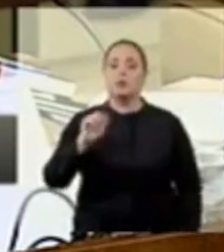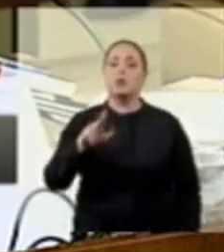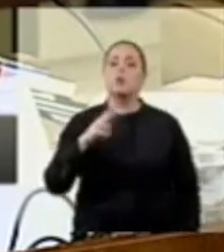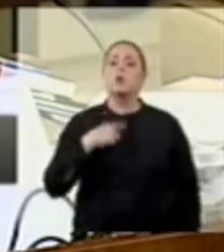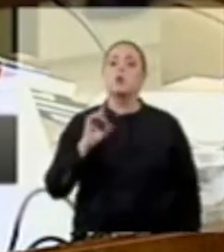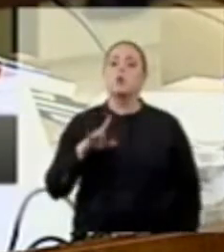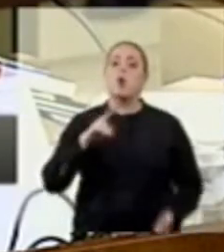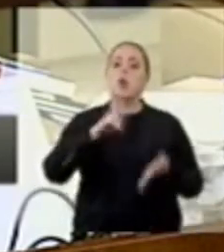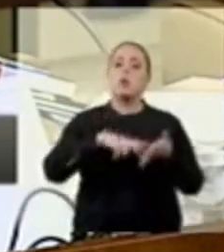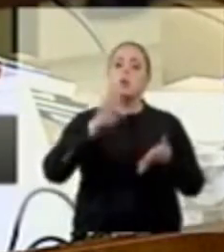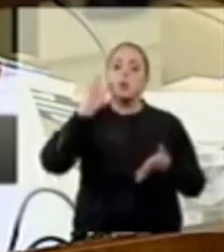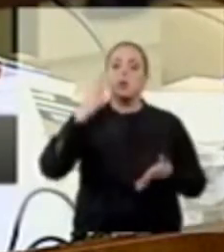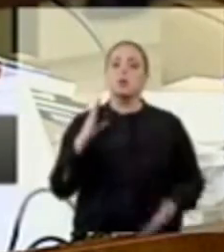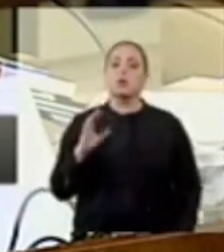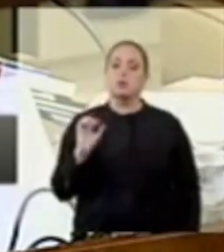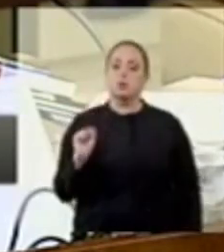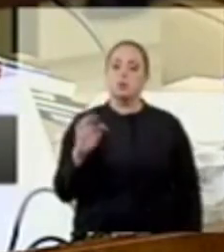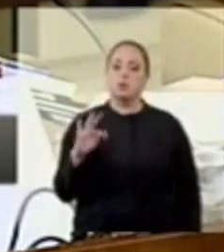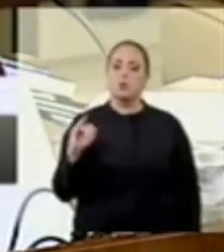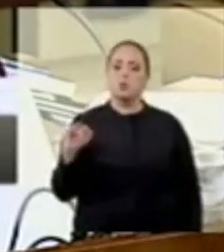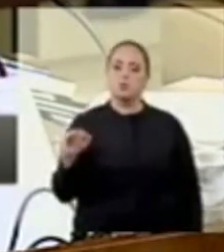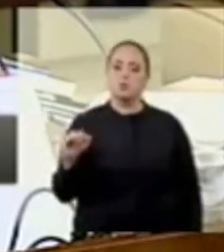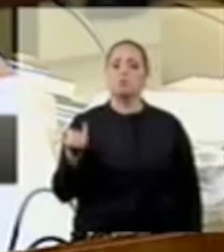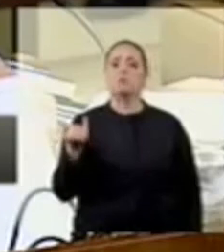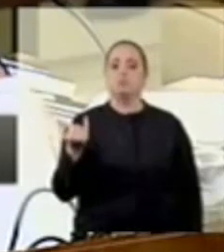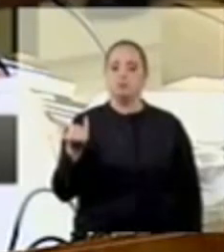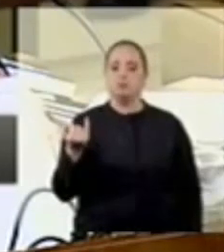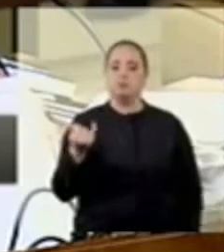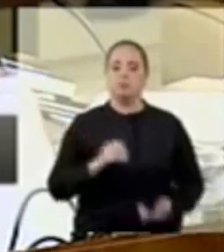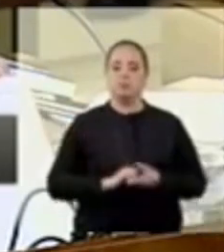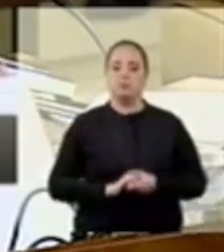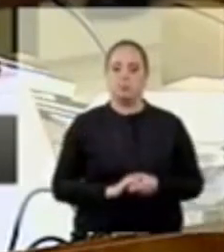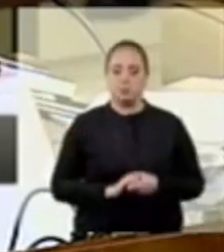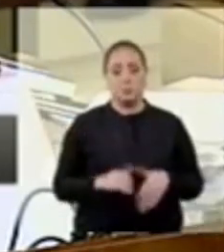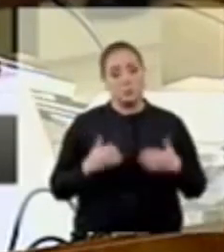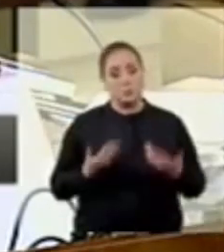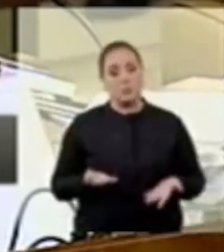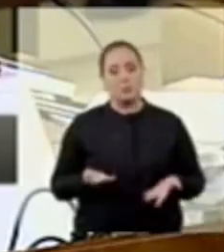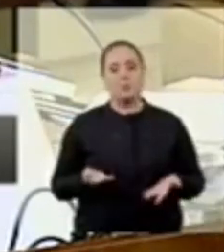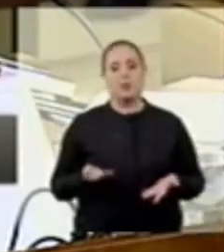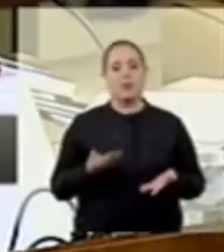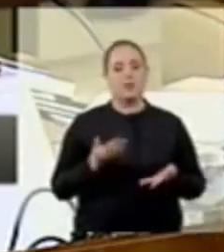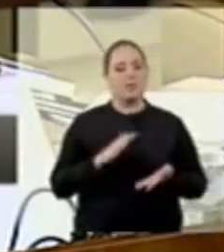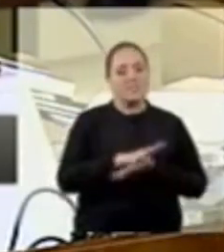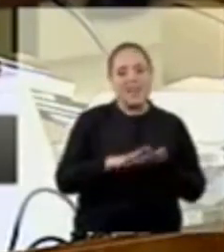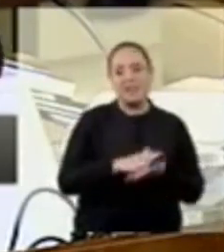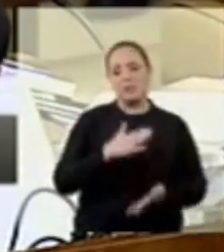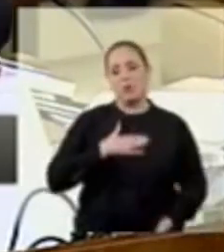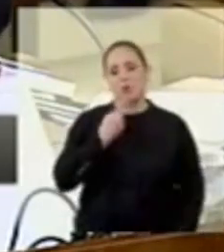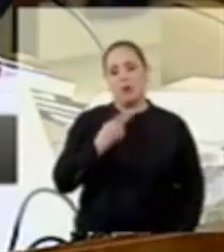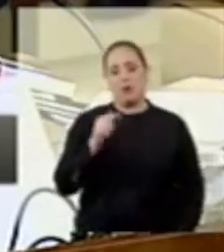decisão do superior tribunal de justiça por rada formada com atuar tanto nada do que eu disse